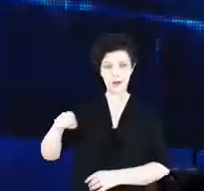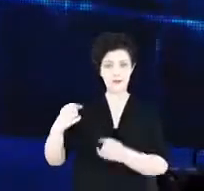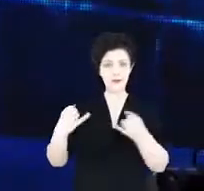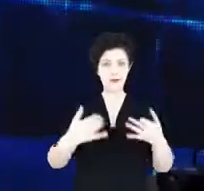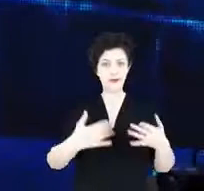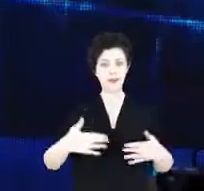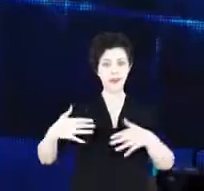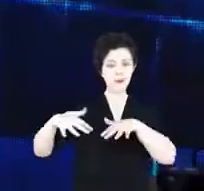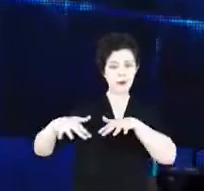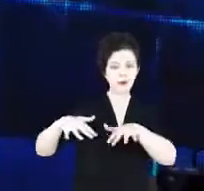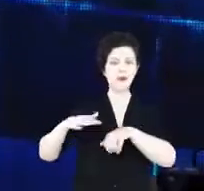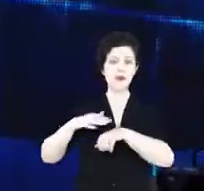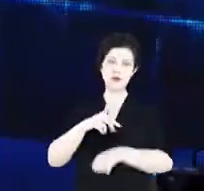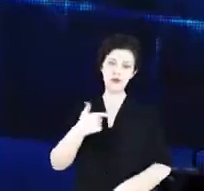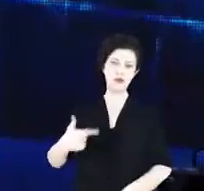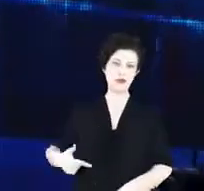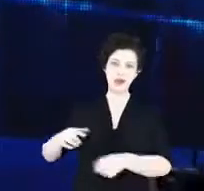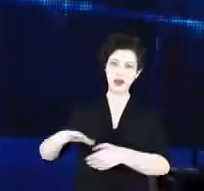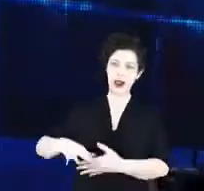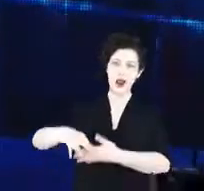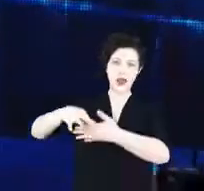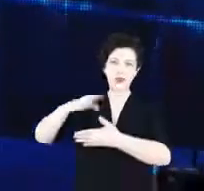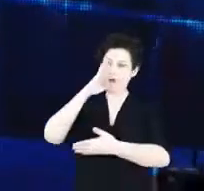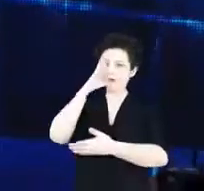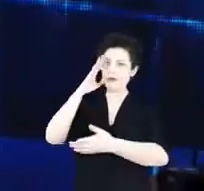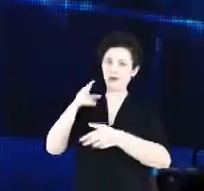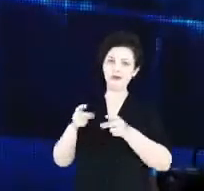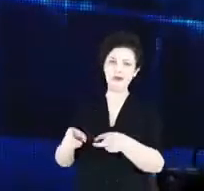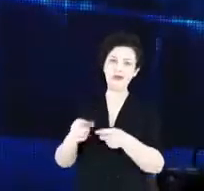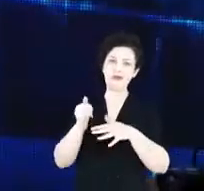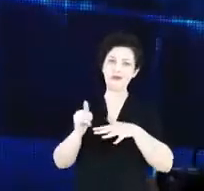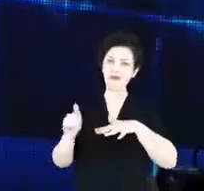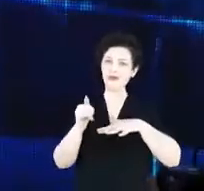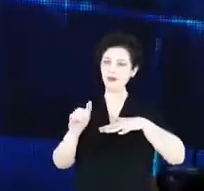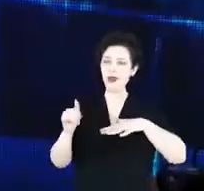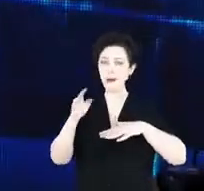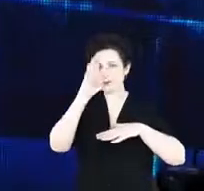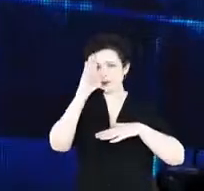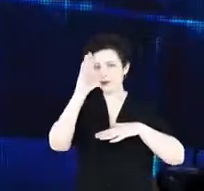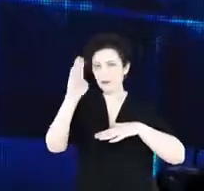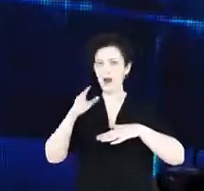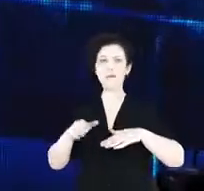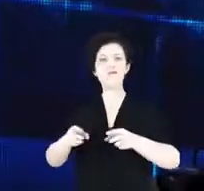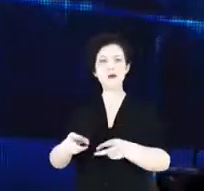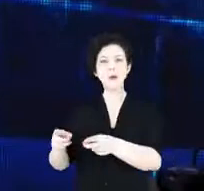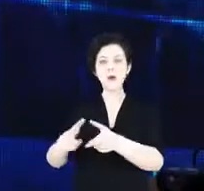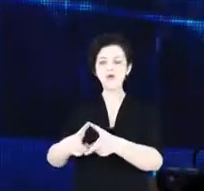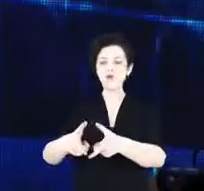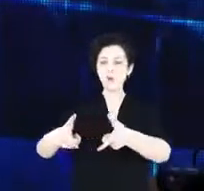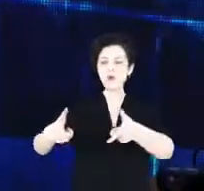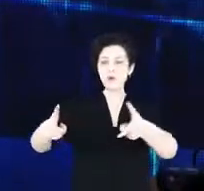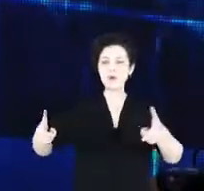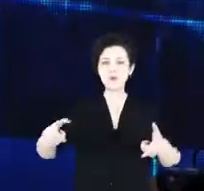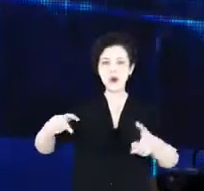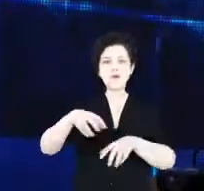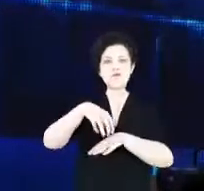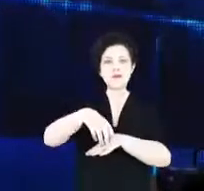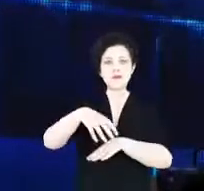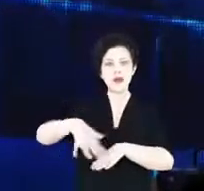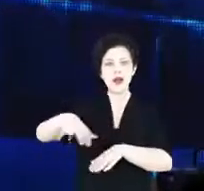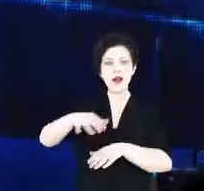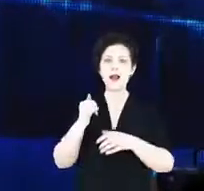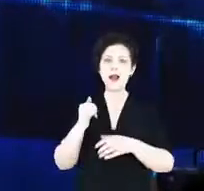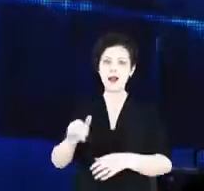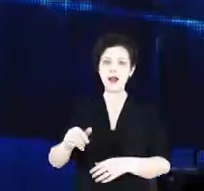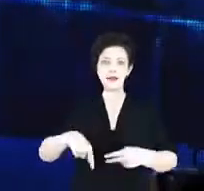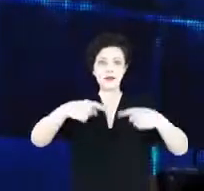todo, né? A China, que hoje é líder na venda de veículos elétricos, e também no tema de expansão da matriz elétrica, tem dois desafios,